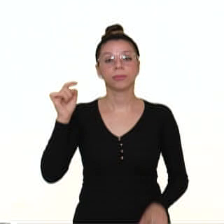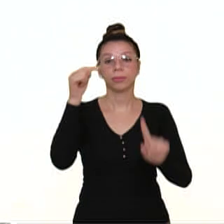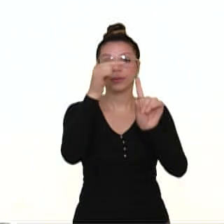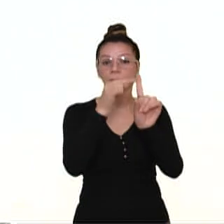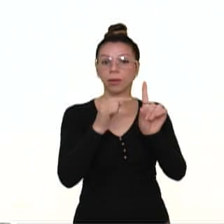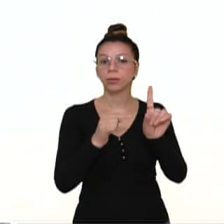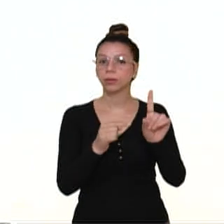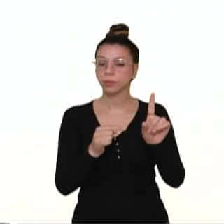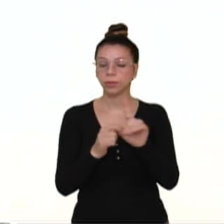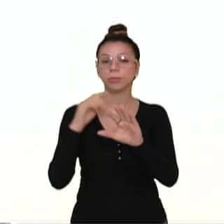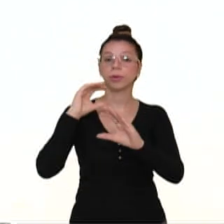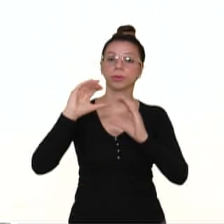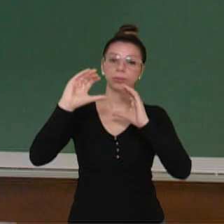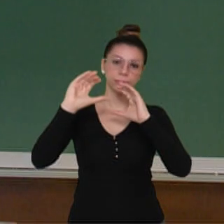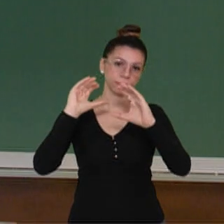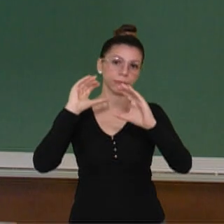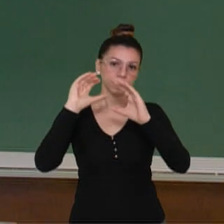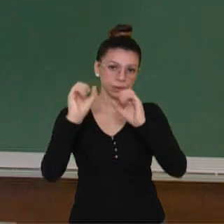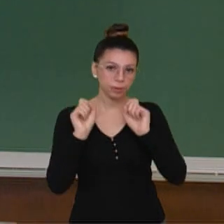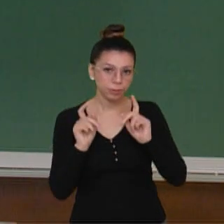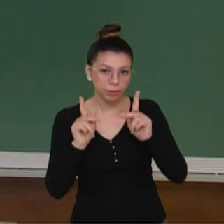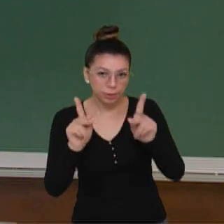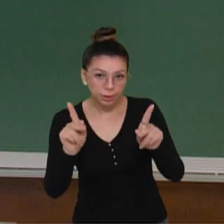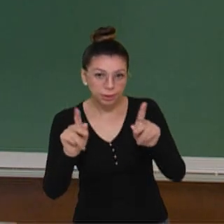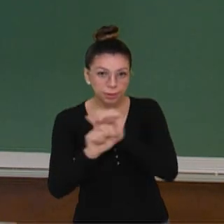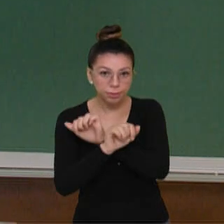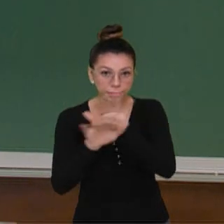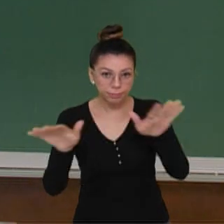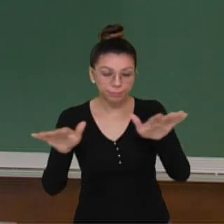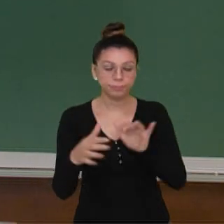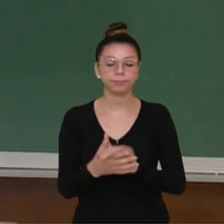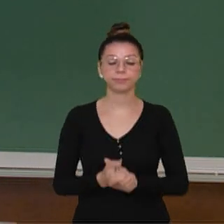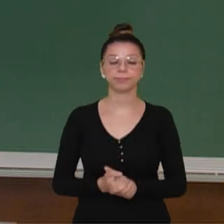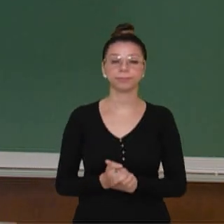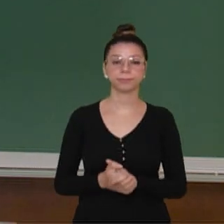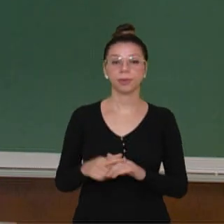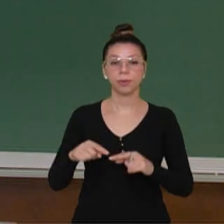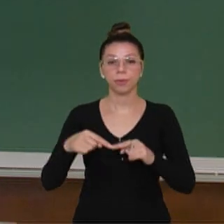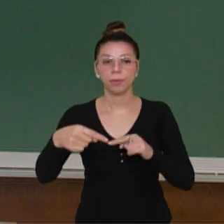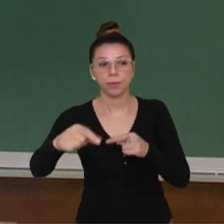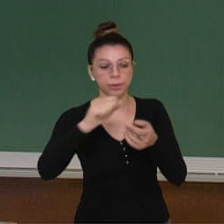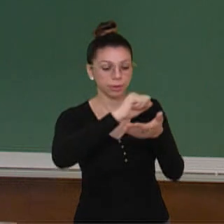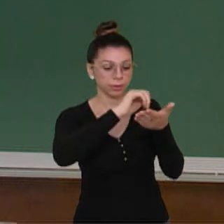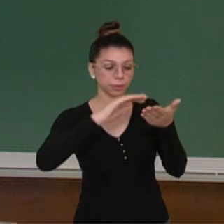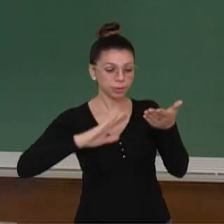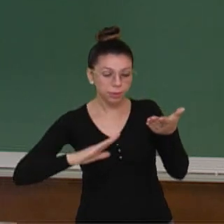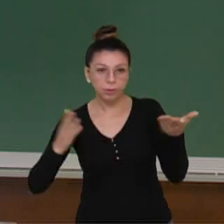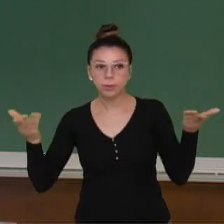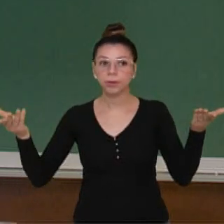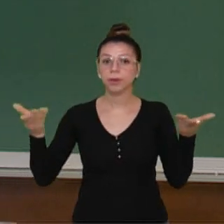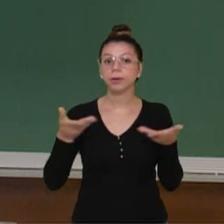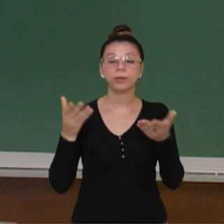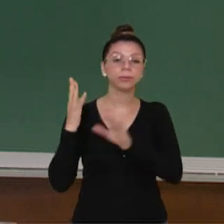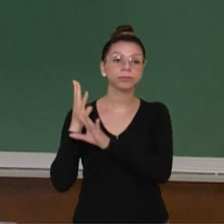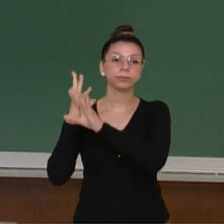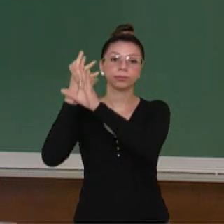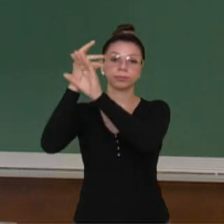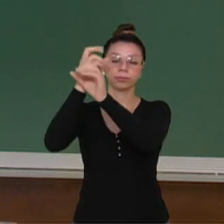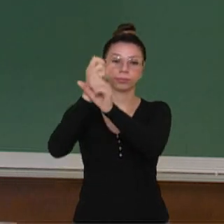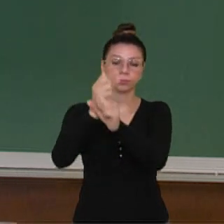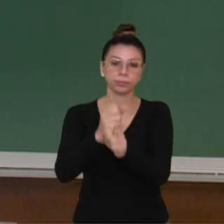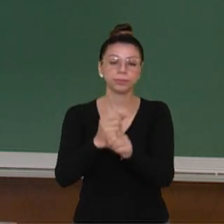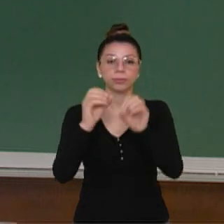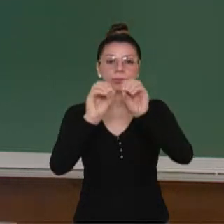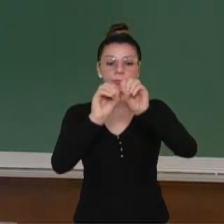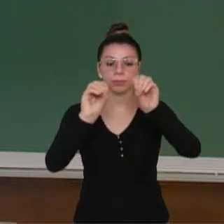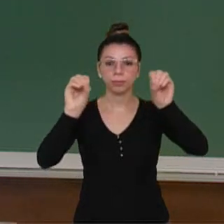tipos de veículos de comunicação, tudo bem? Próxima questão. E agora nós vamos retomar as